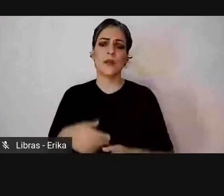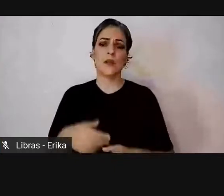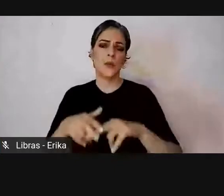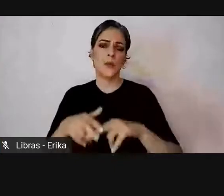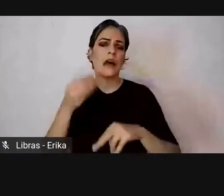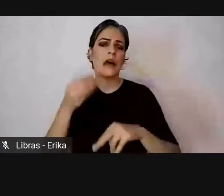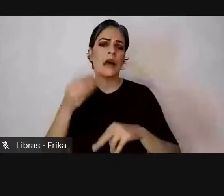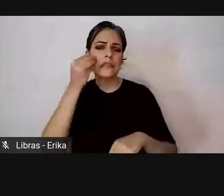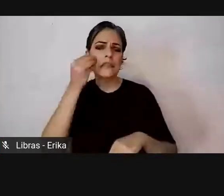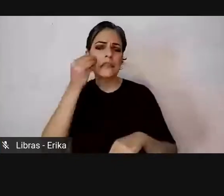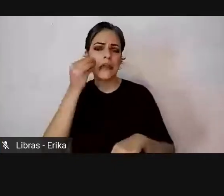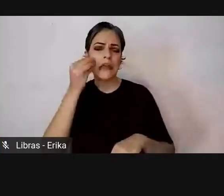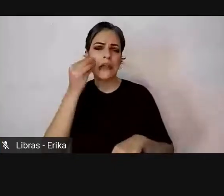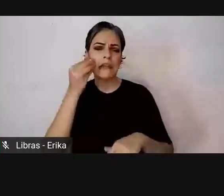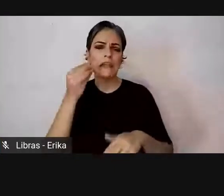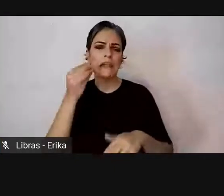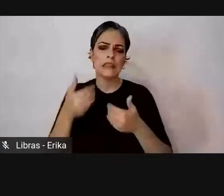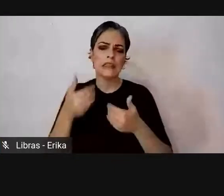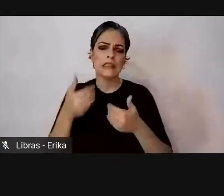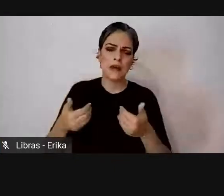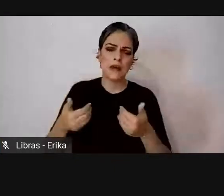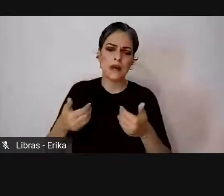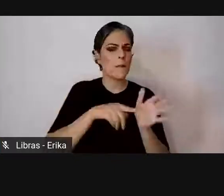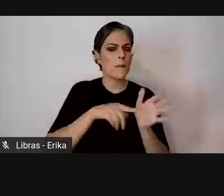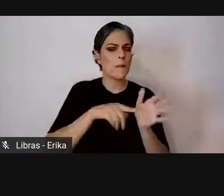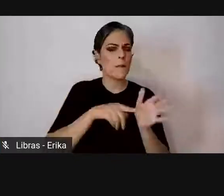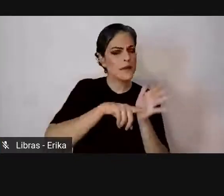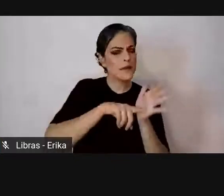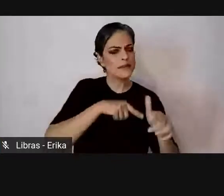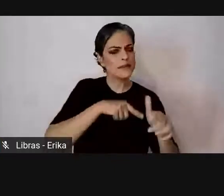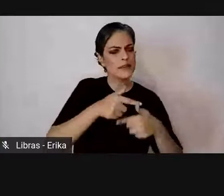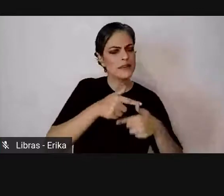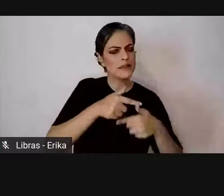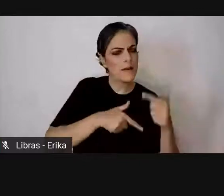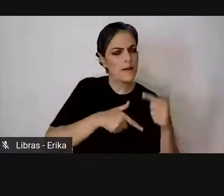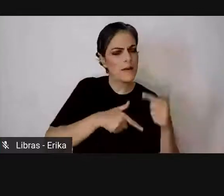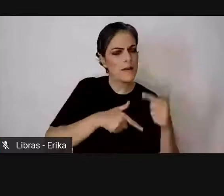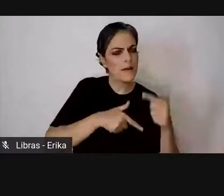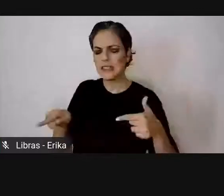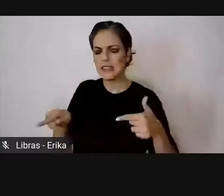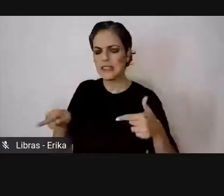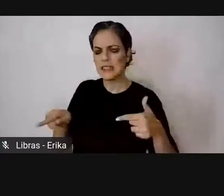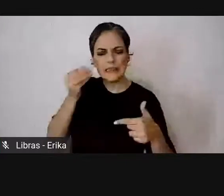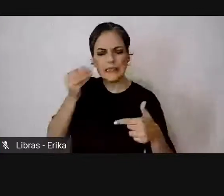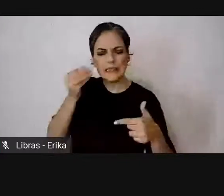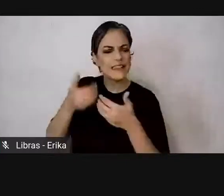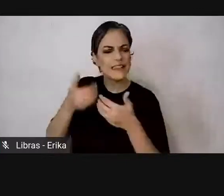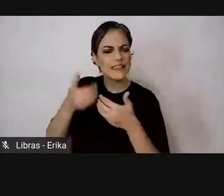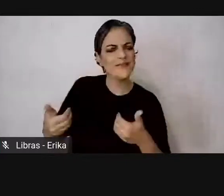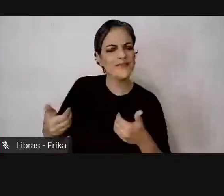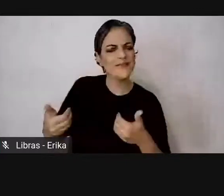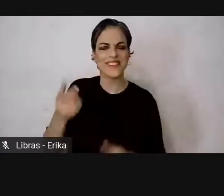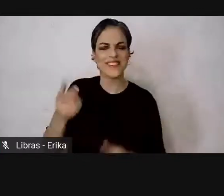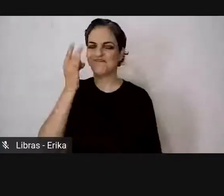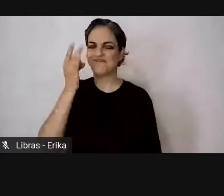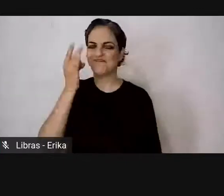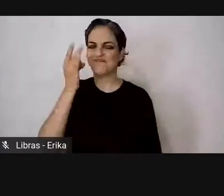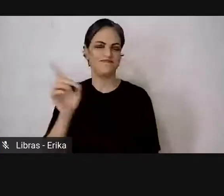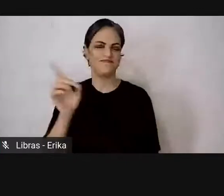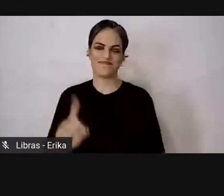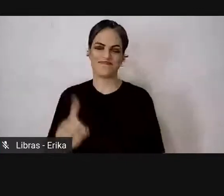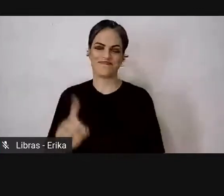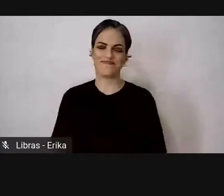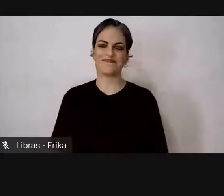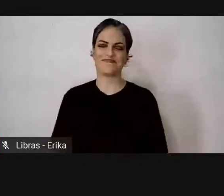que não é fácil. Bom, então passando um pouquinho, então esse é um pouco da minha formação, passando um pouquinho para a Câmara